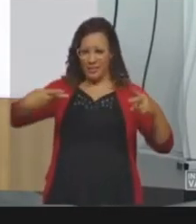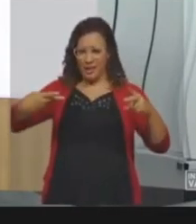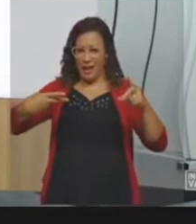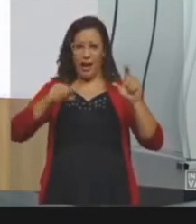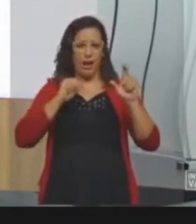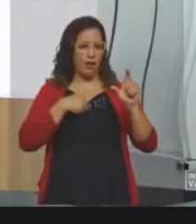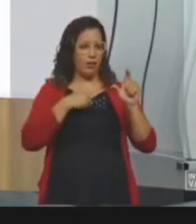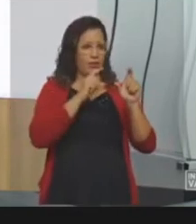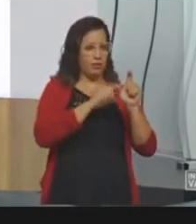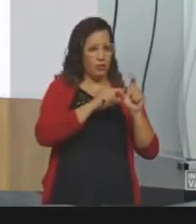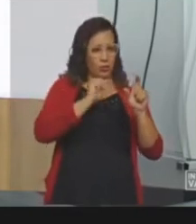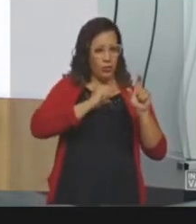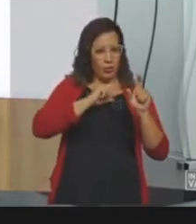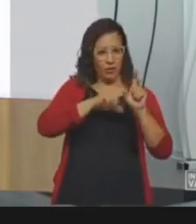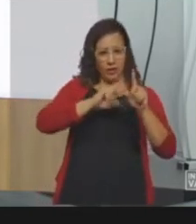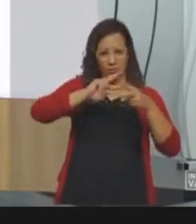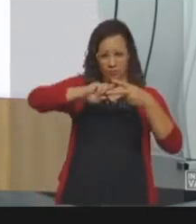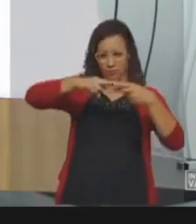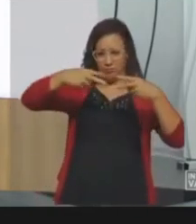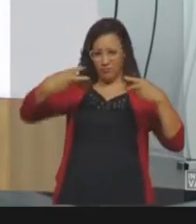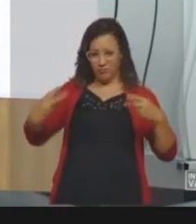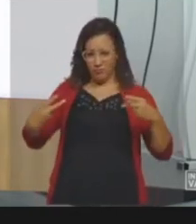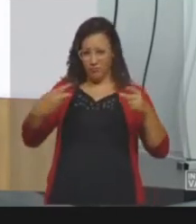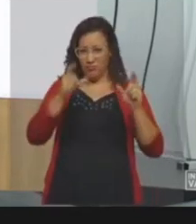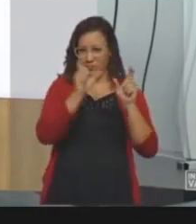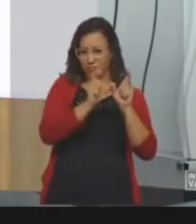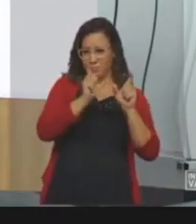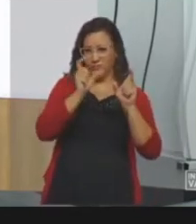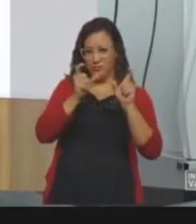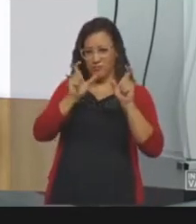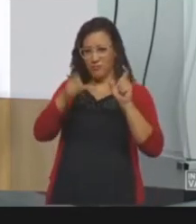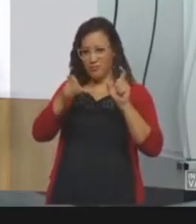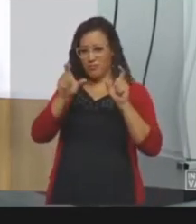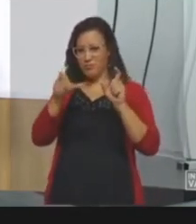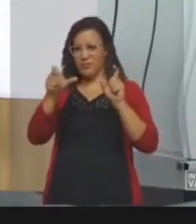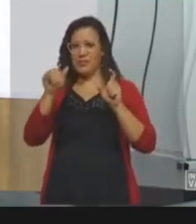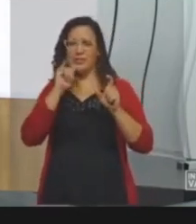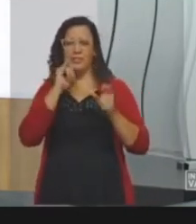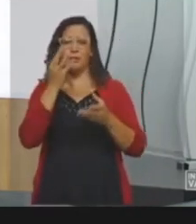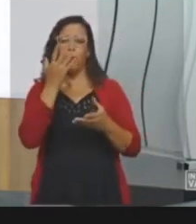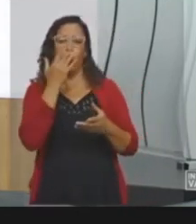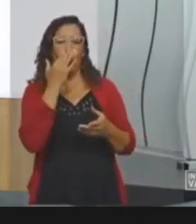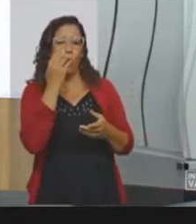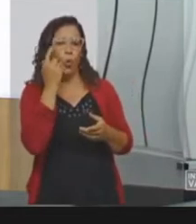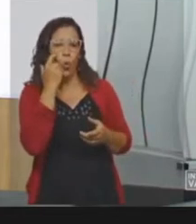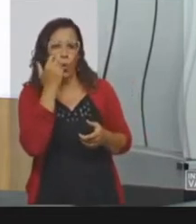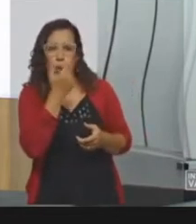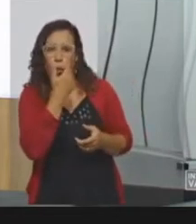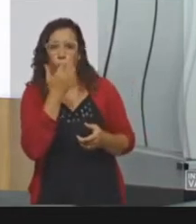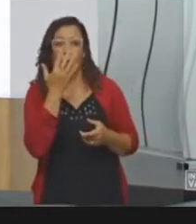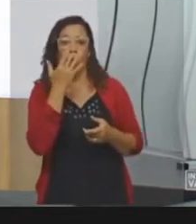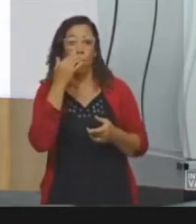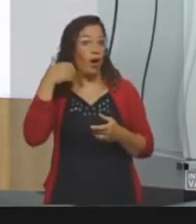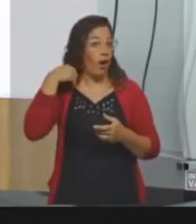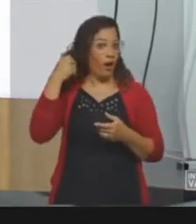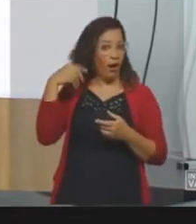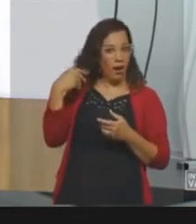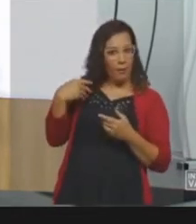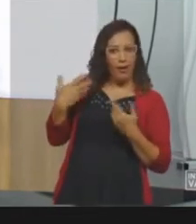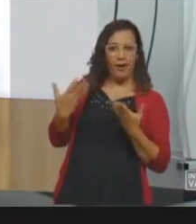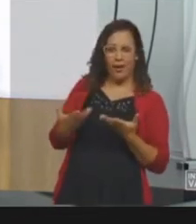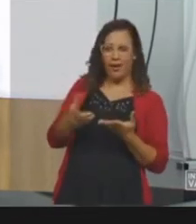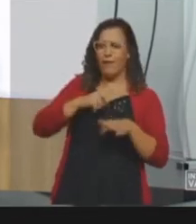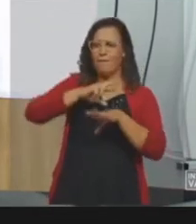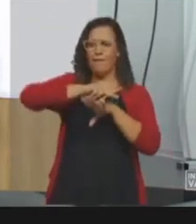célula. Todas as características que nós temos, cor do olho, cor da pele, o tipo de cabelo,